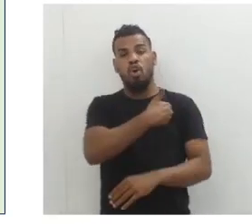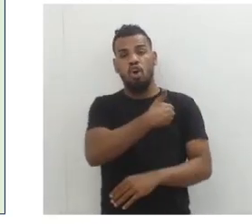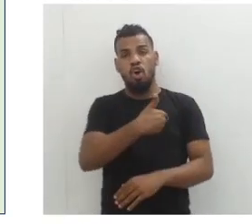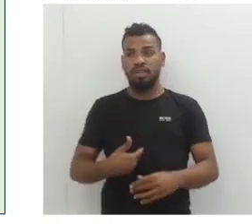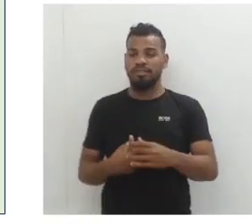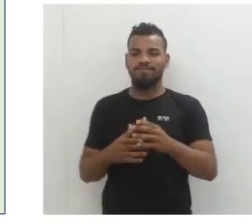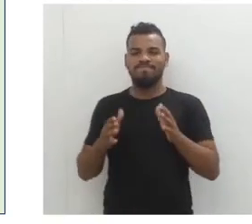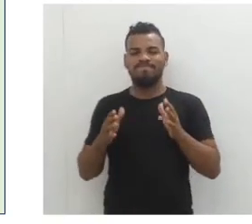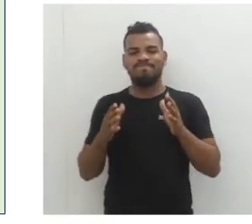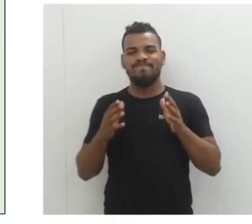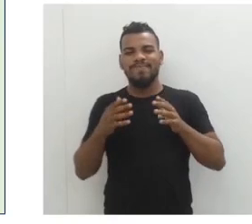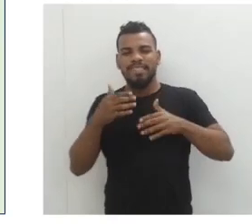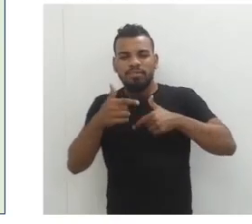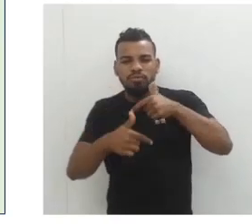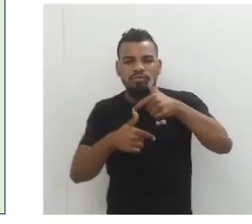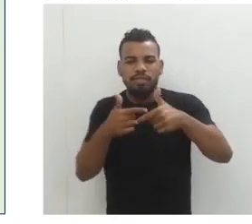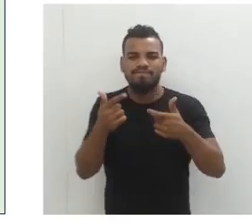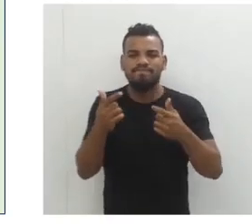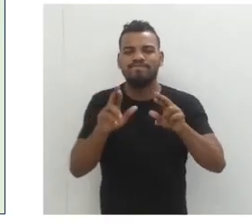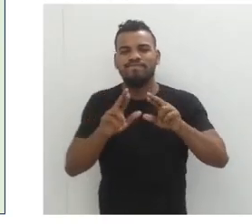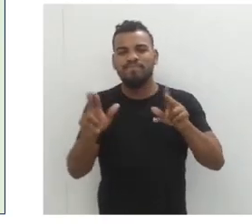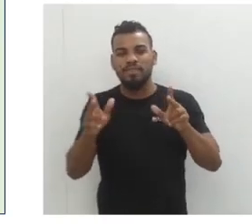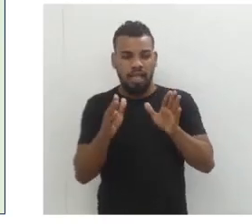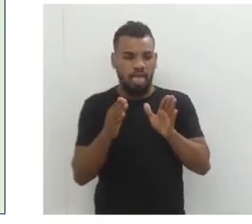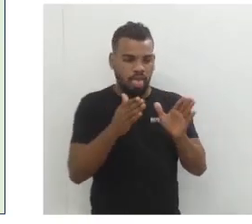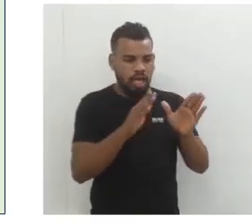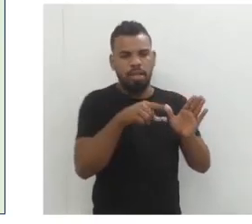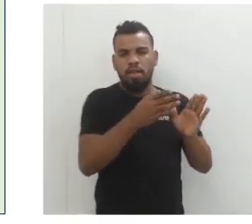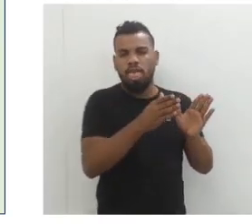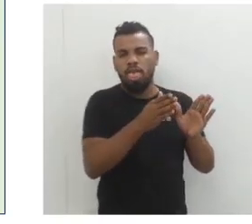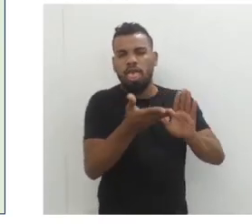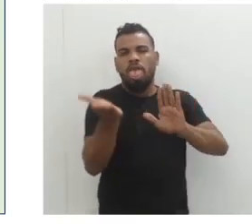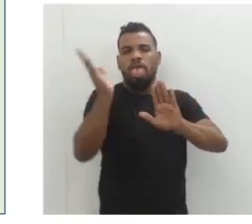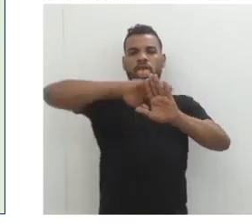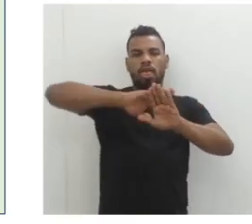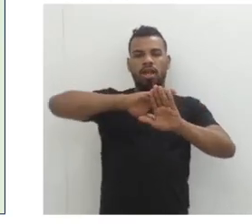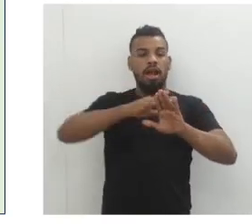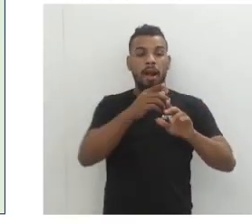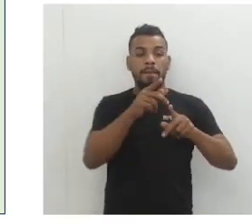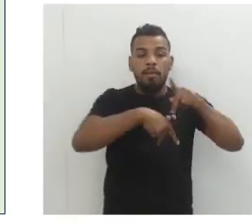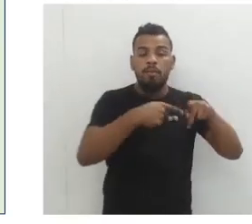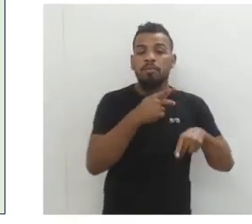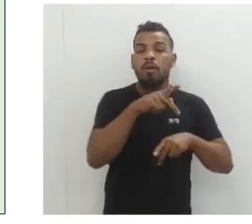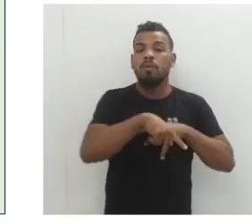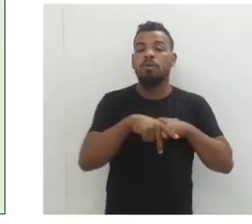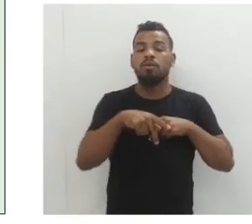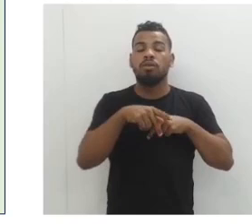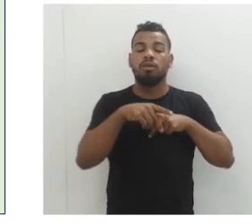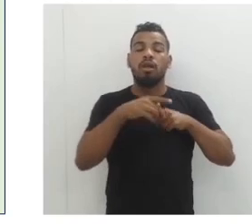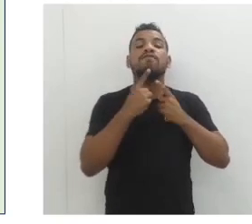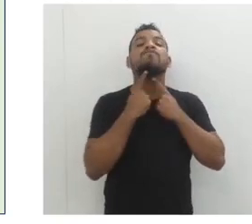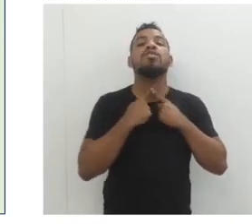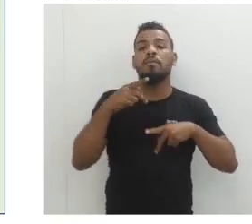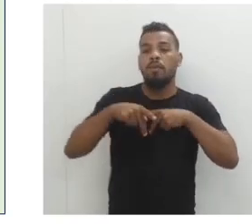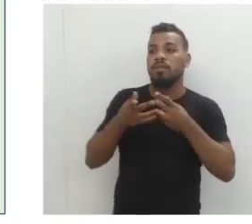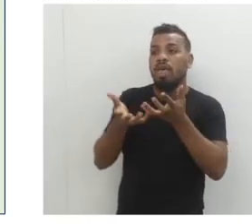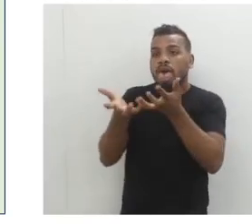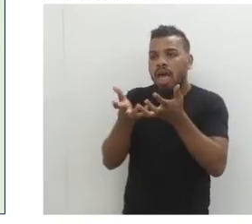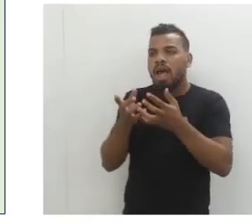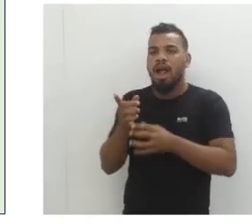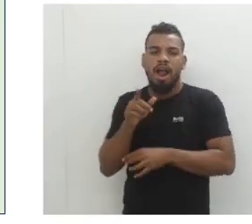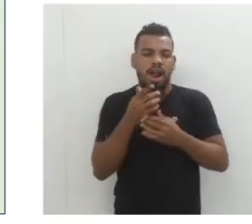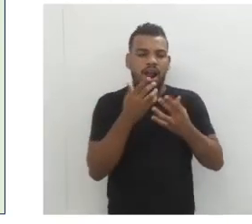caminho muito diferente, um caminho oposto do desejo da população. E aí nós